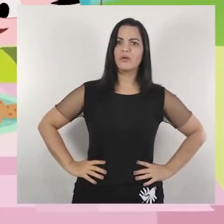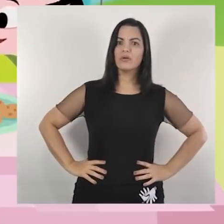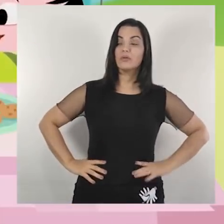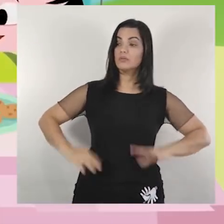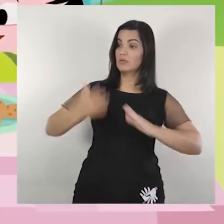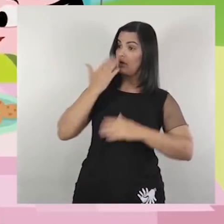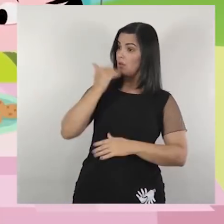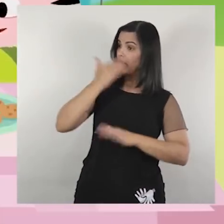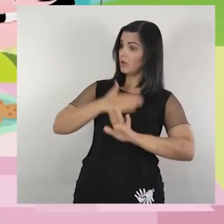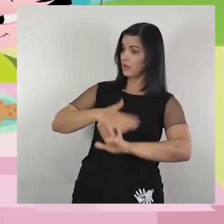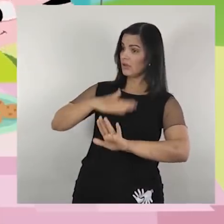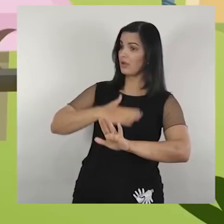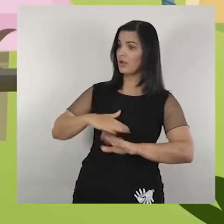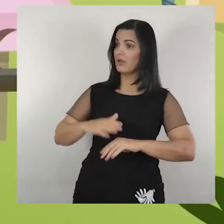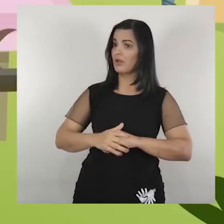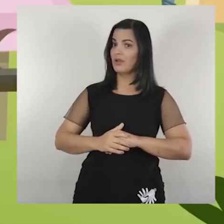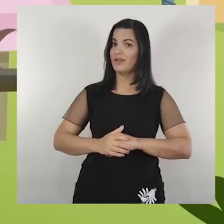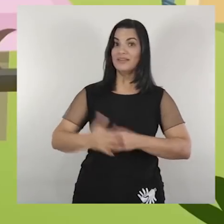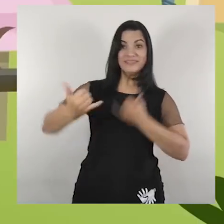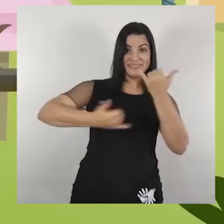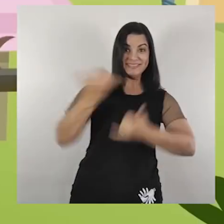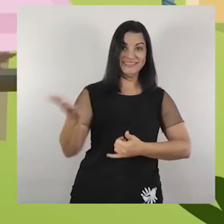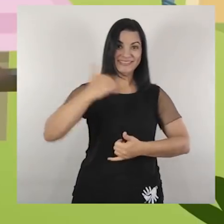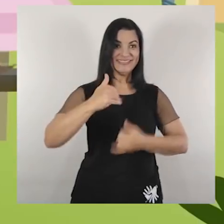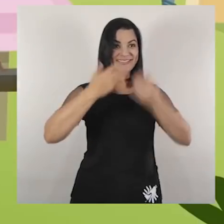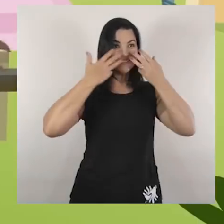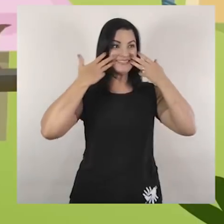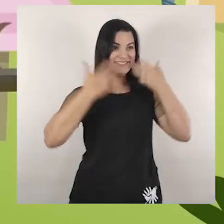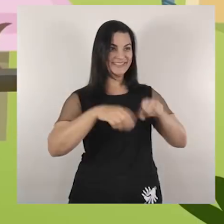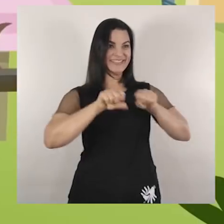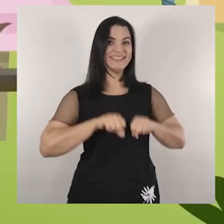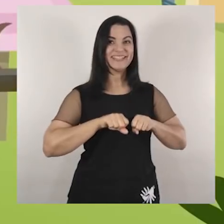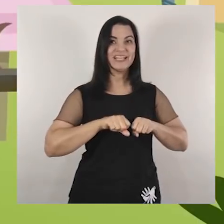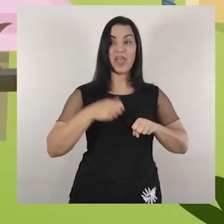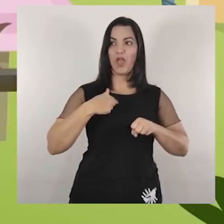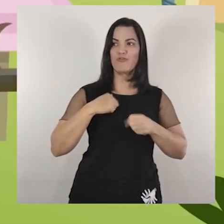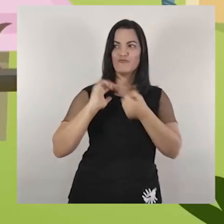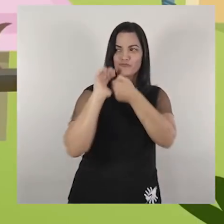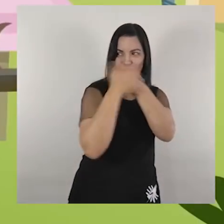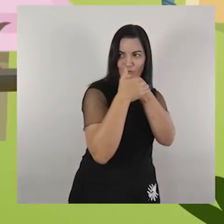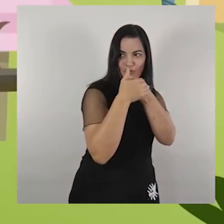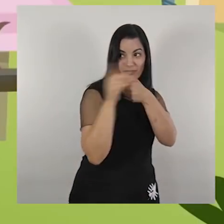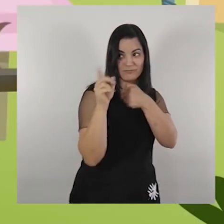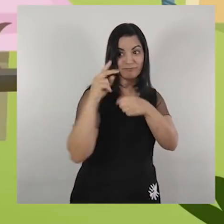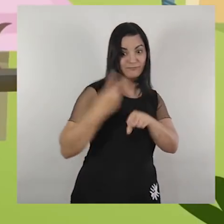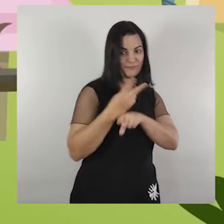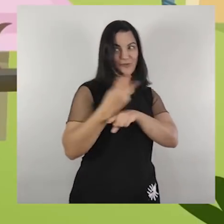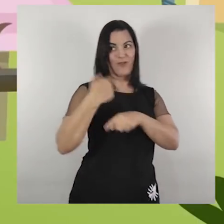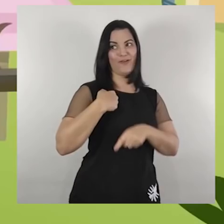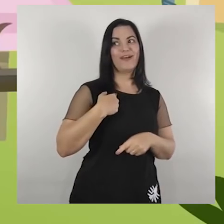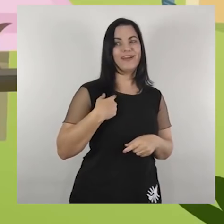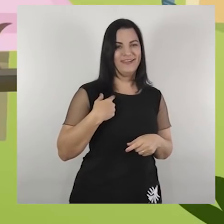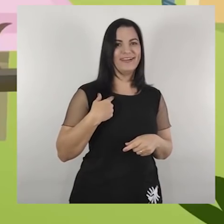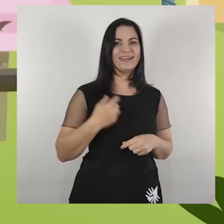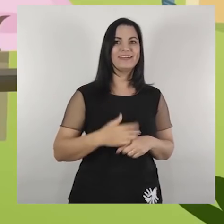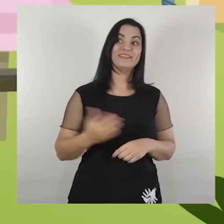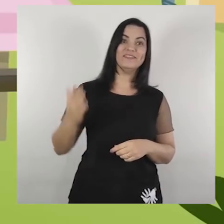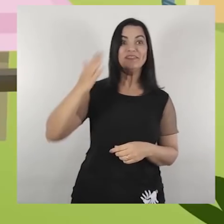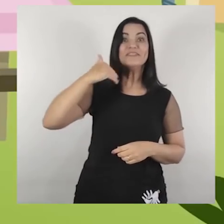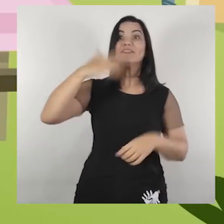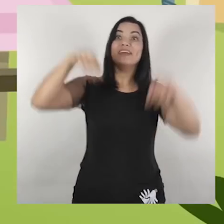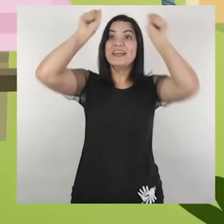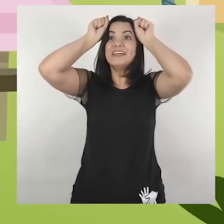Come devagar, Cláudio. Vamos brincar, Cláudio. Eu vou me esconder. E você vai me procurar.